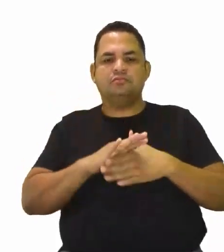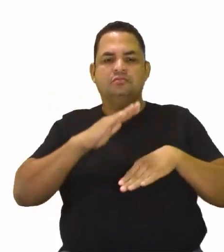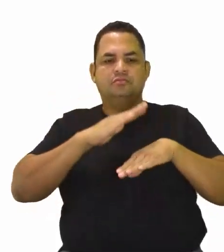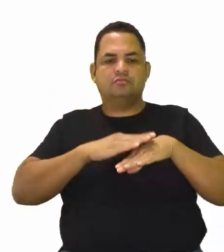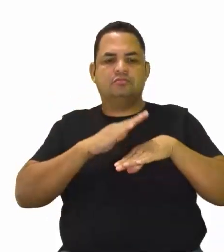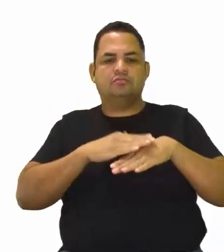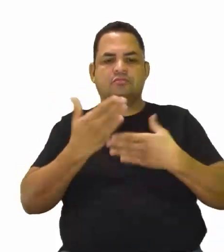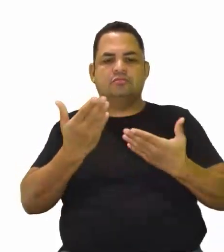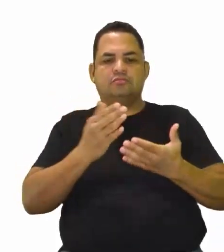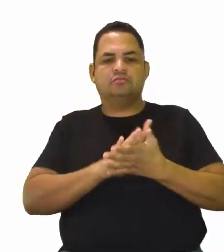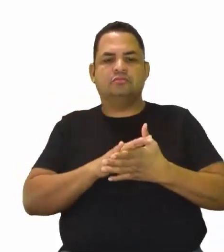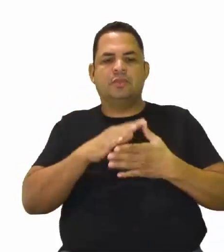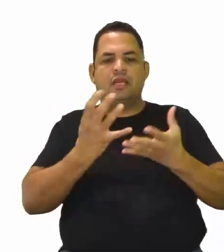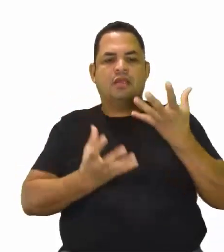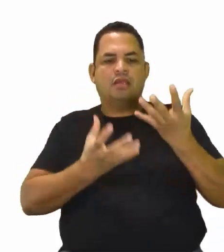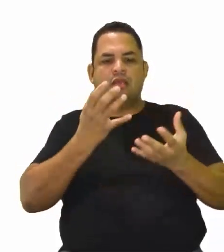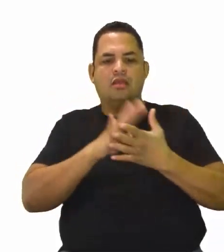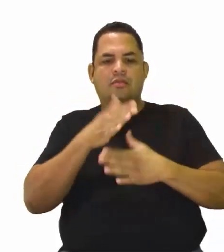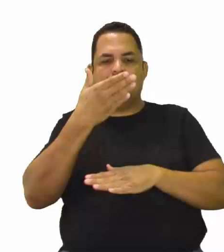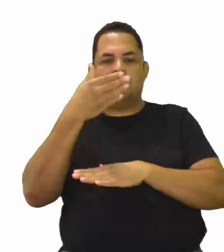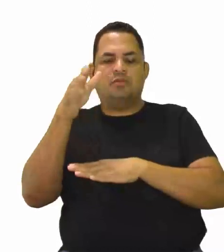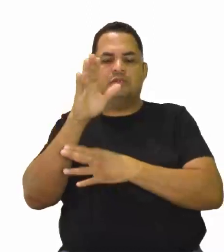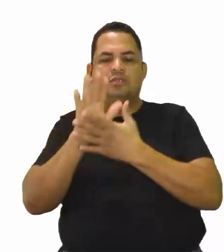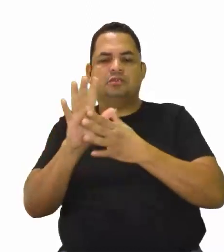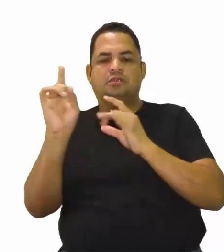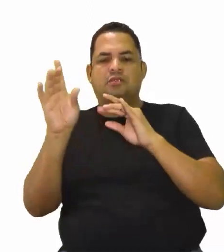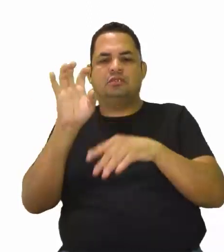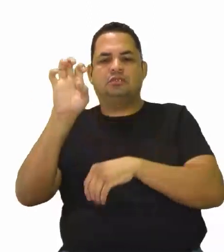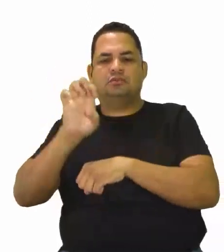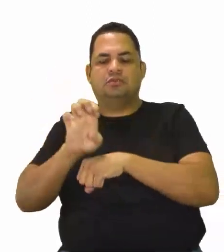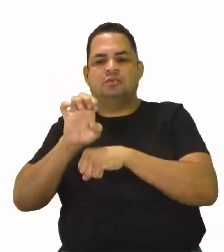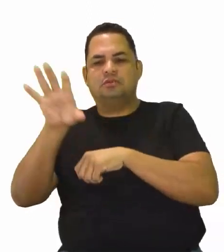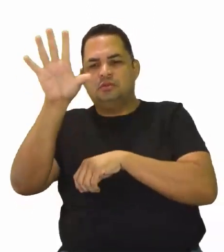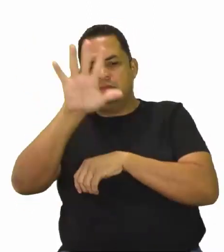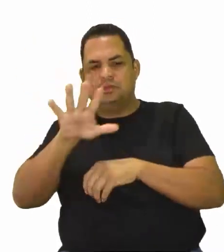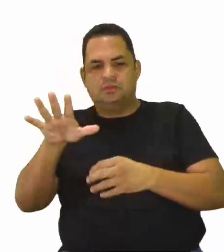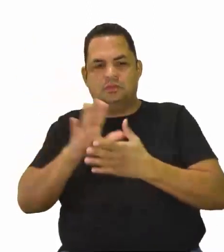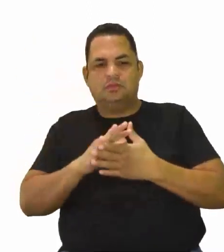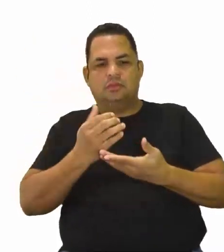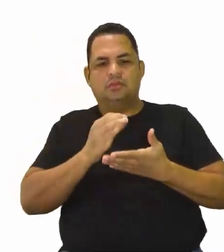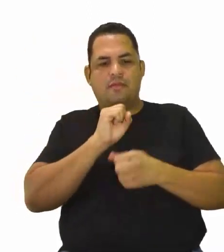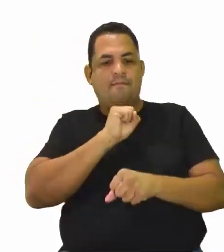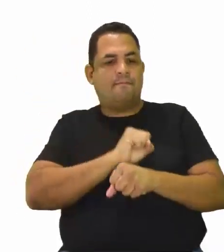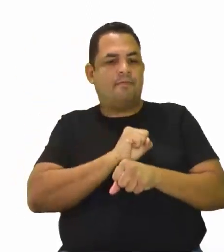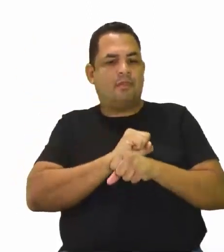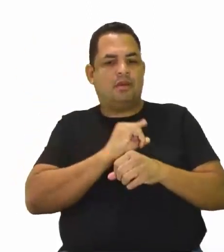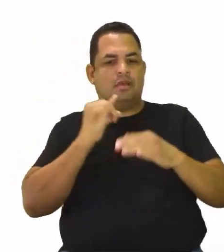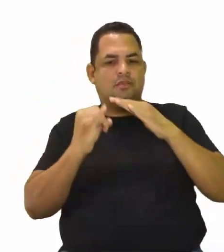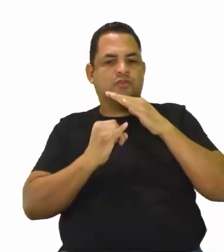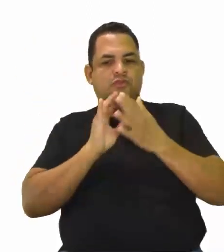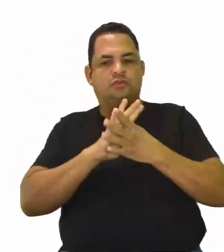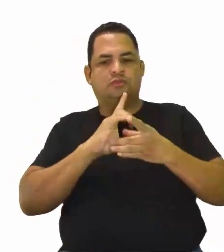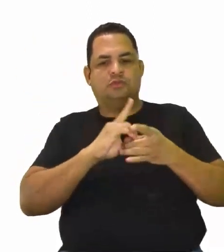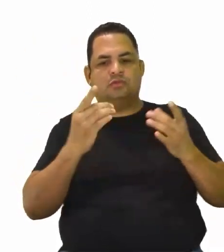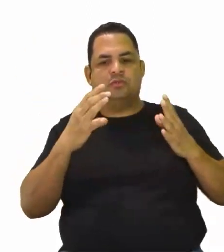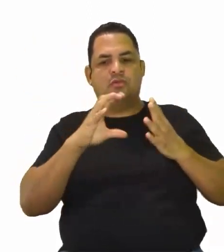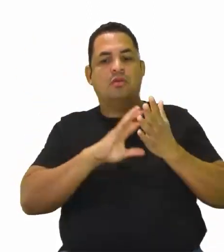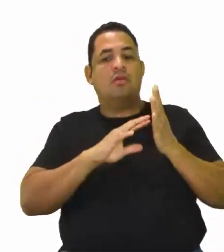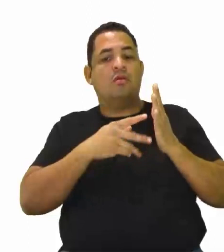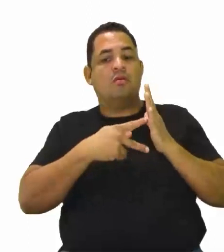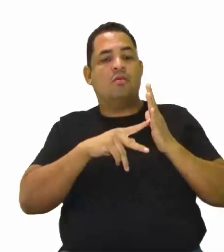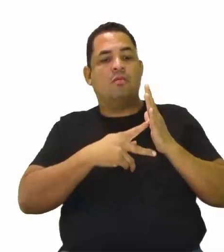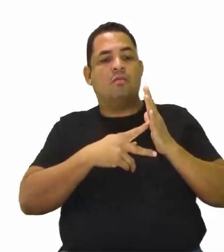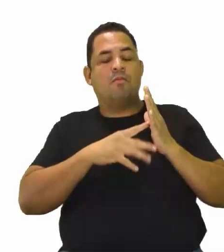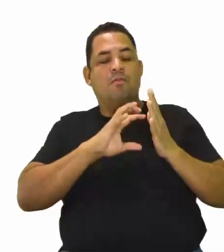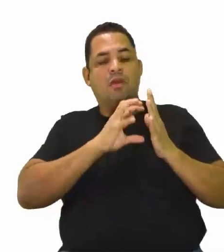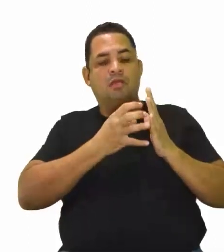se queimam as bandeiras estaduais. Suspensão das instituições democráticas, os partidos políticos foram extintos,